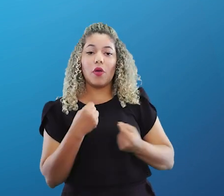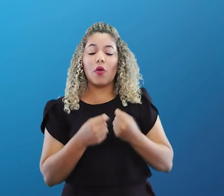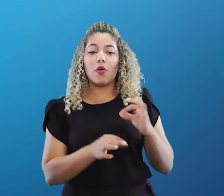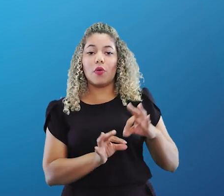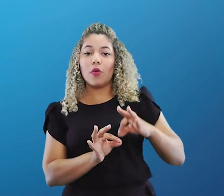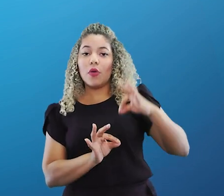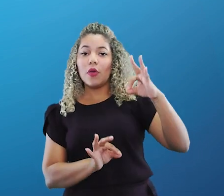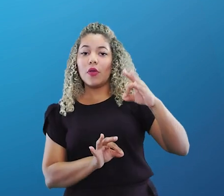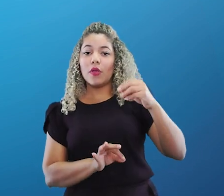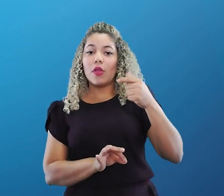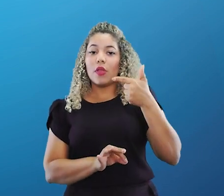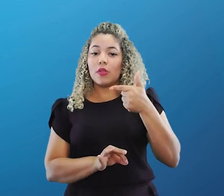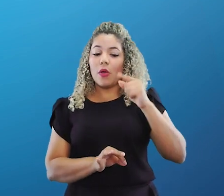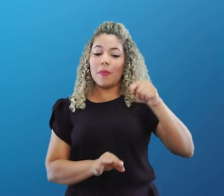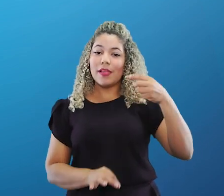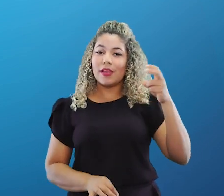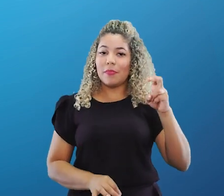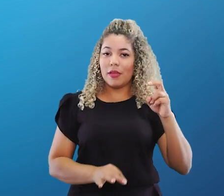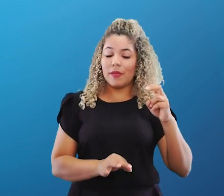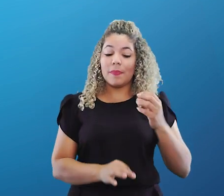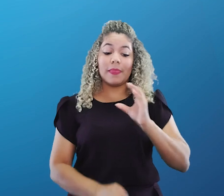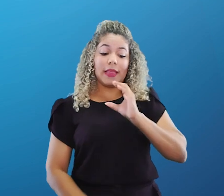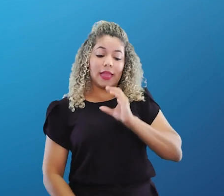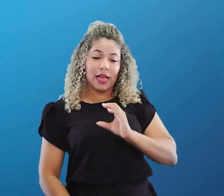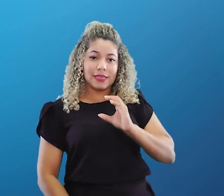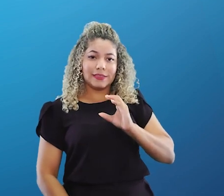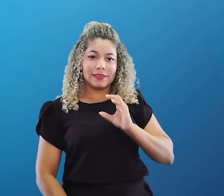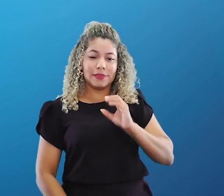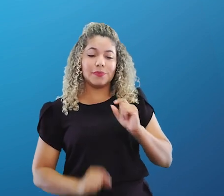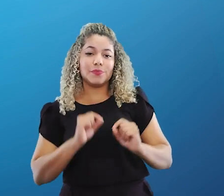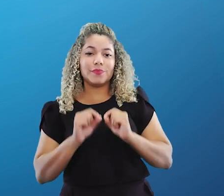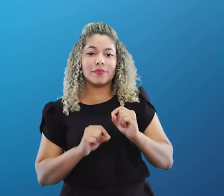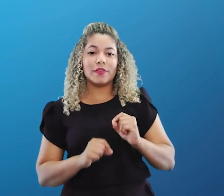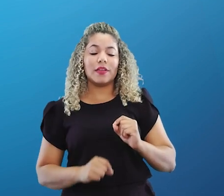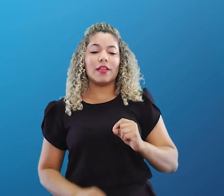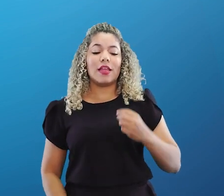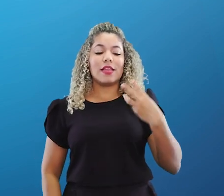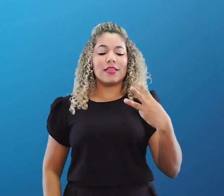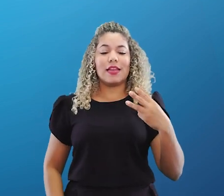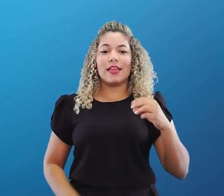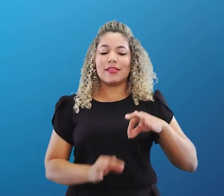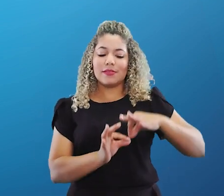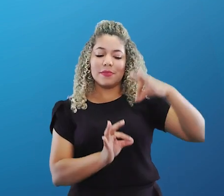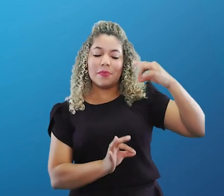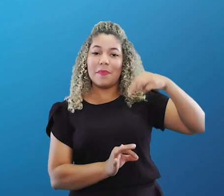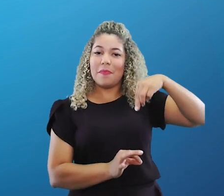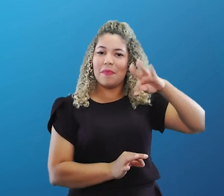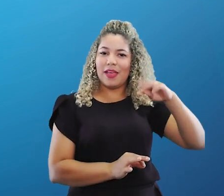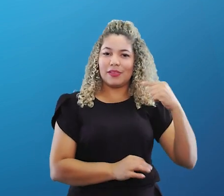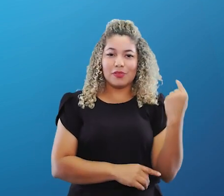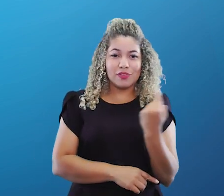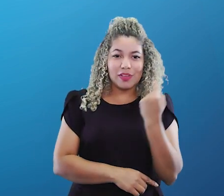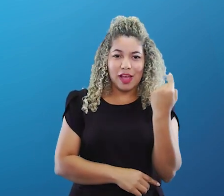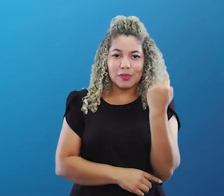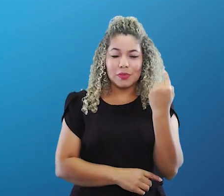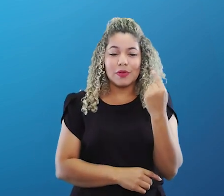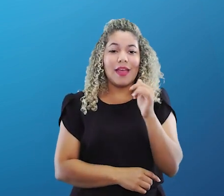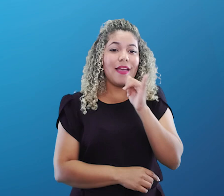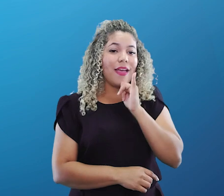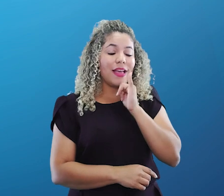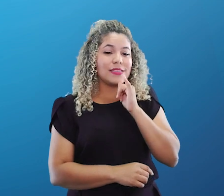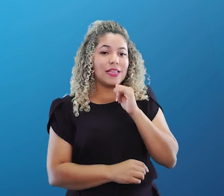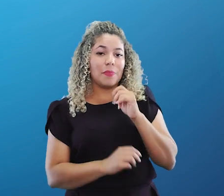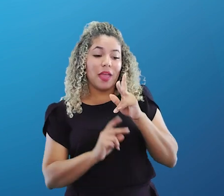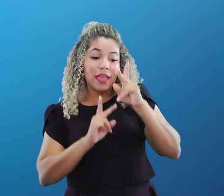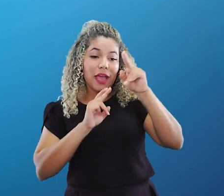ela está a 2,5 metros de altura. E a maçã que está na letra C está a 3 metros de altura. Com isso nós temos que a